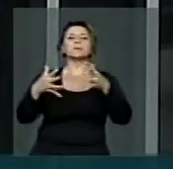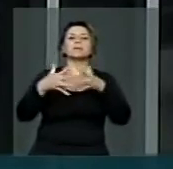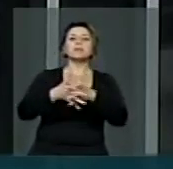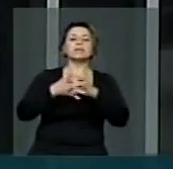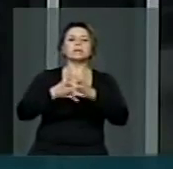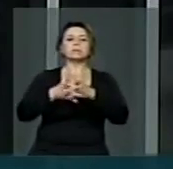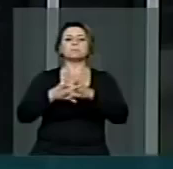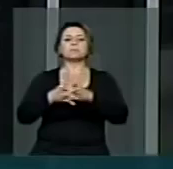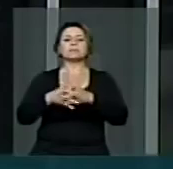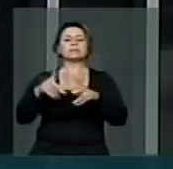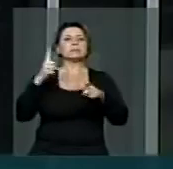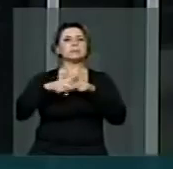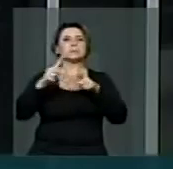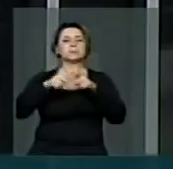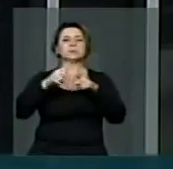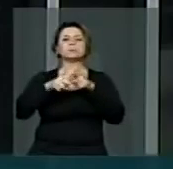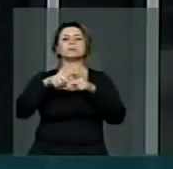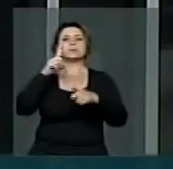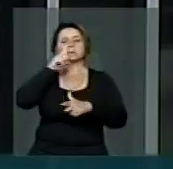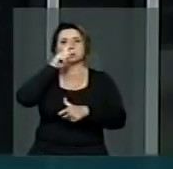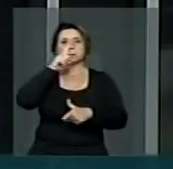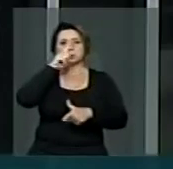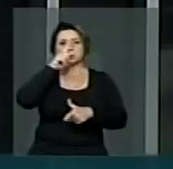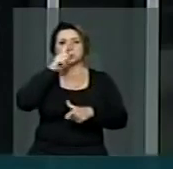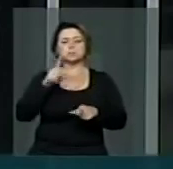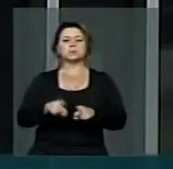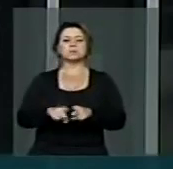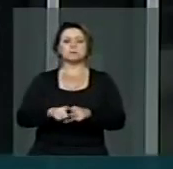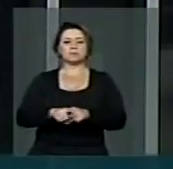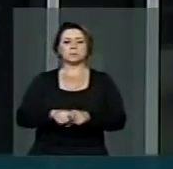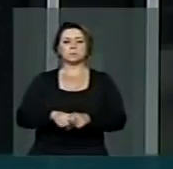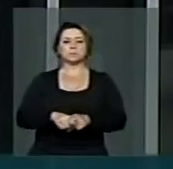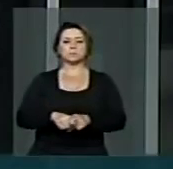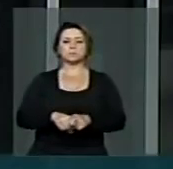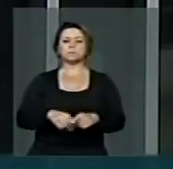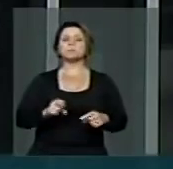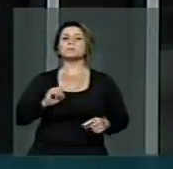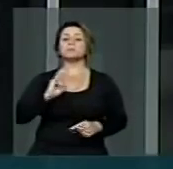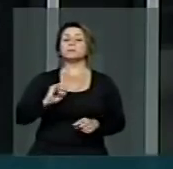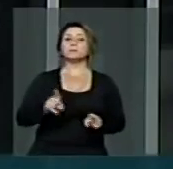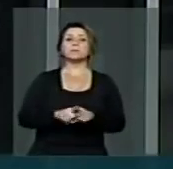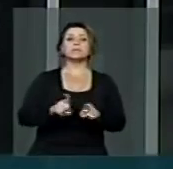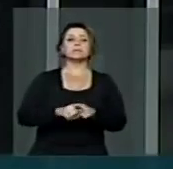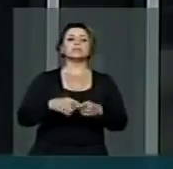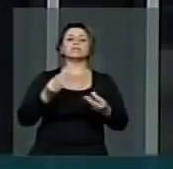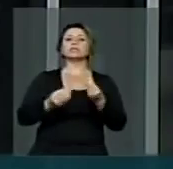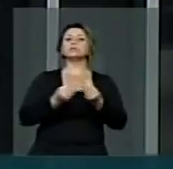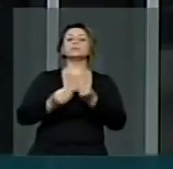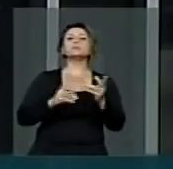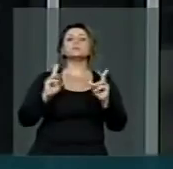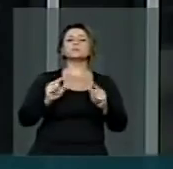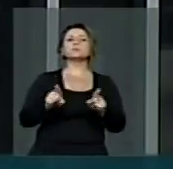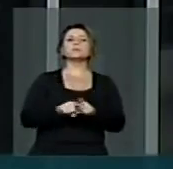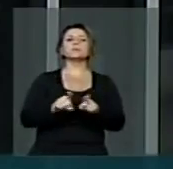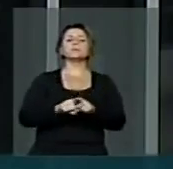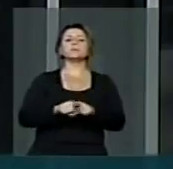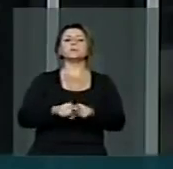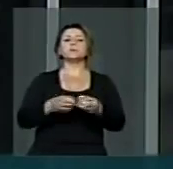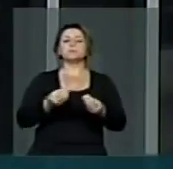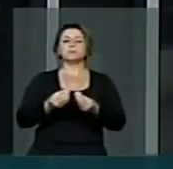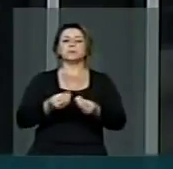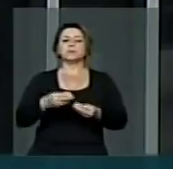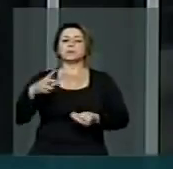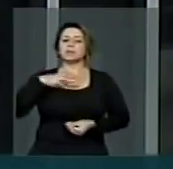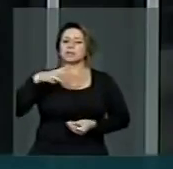complexidades gigantescas e em expansão contínua. Sem pretender qualquer juízo de valor, o gigante do